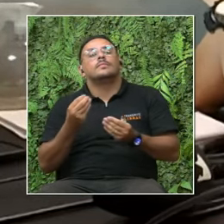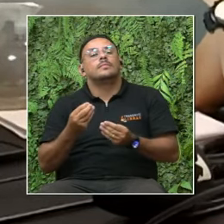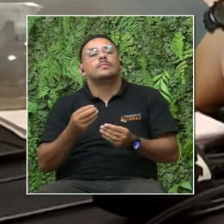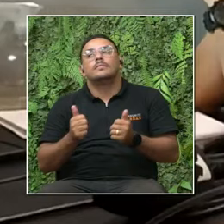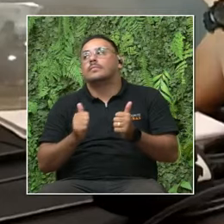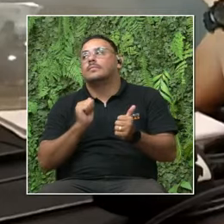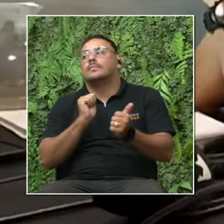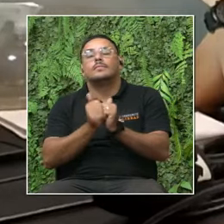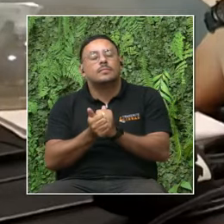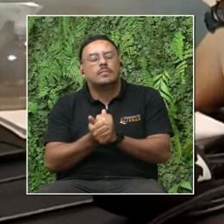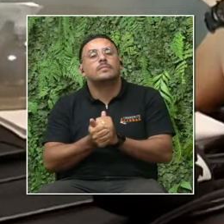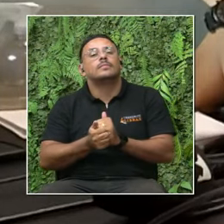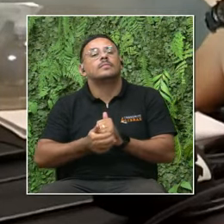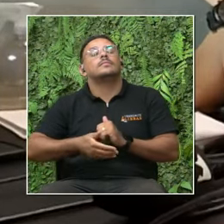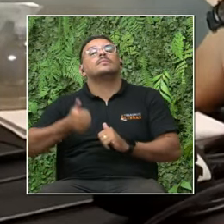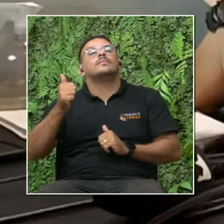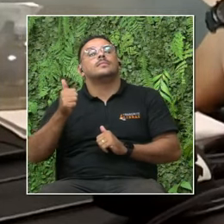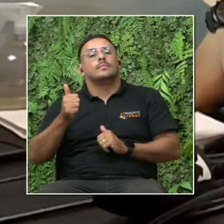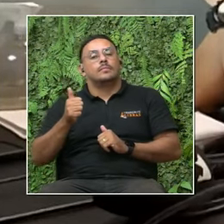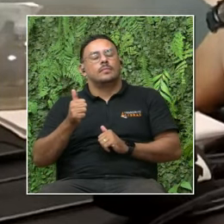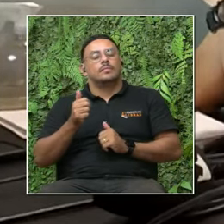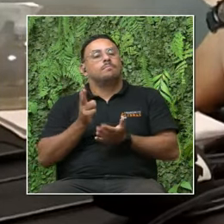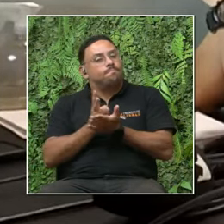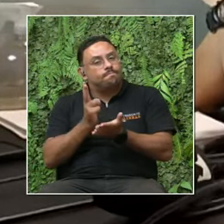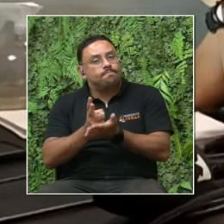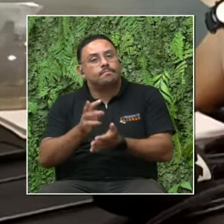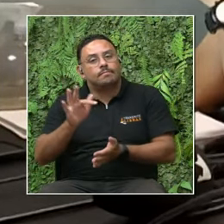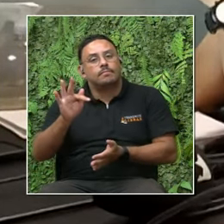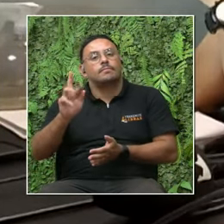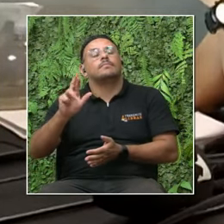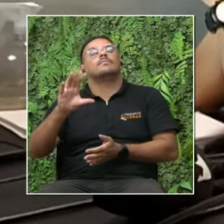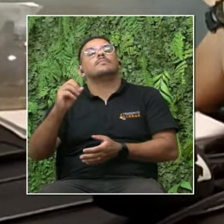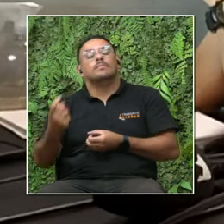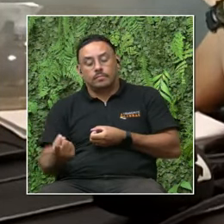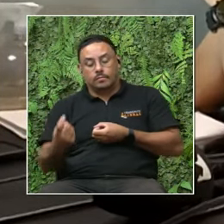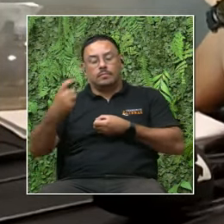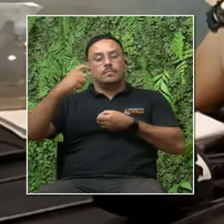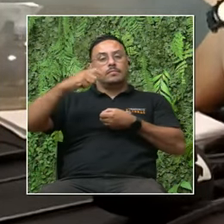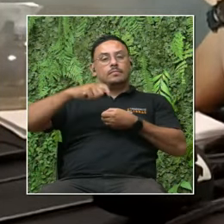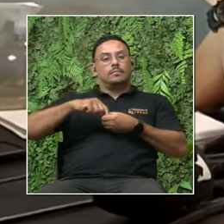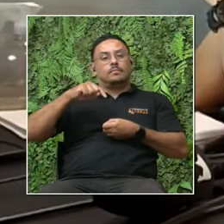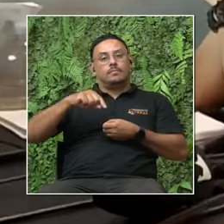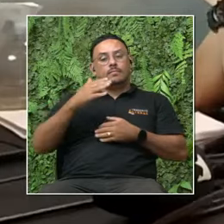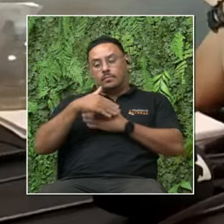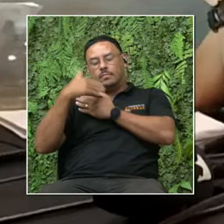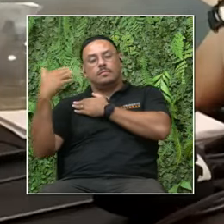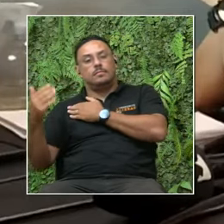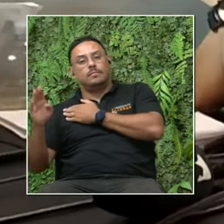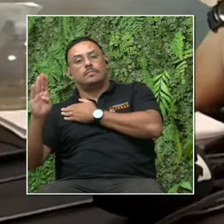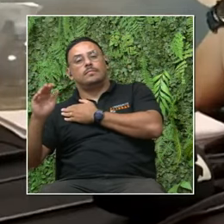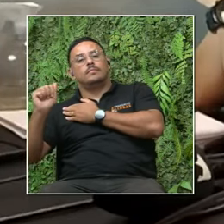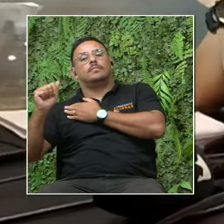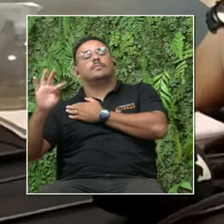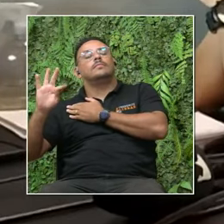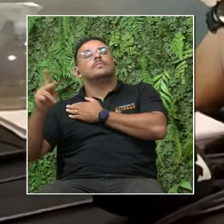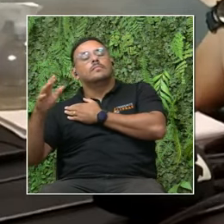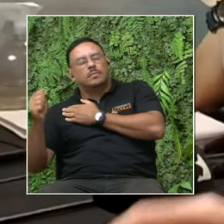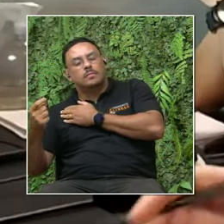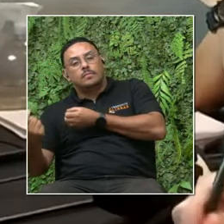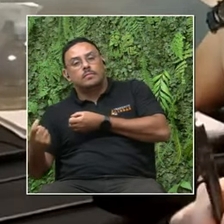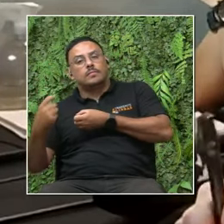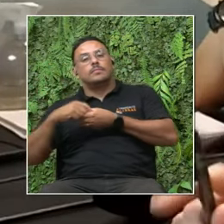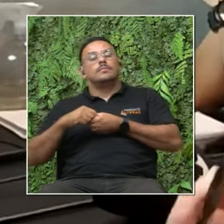o jogador para ser titular no Atlético mantém o Franco mais recuado com ao lado do batalha né esses dois volantes mais